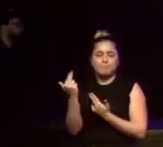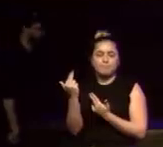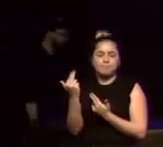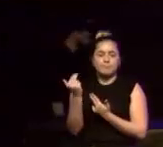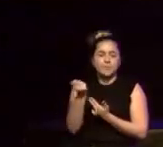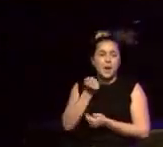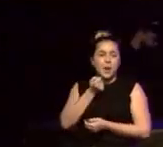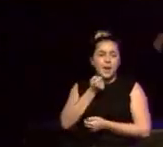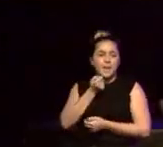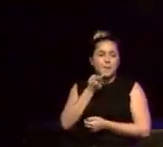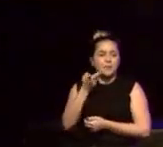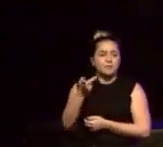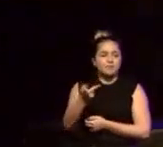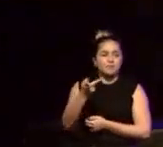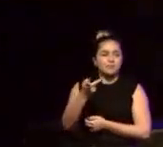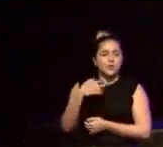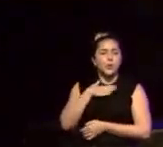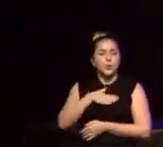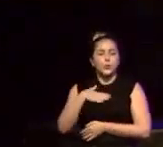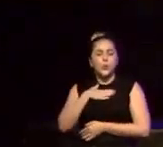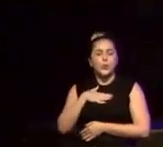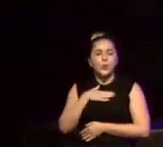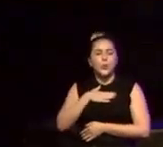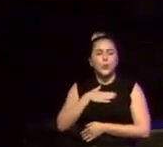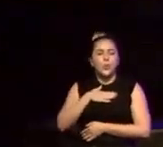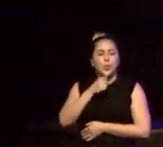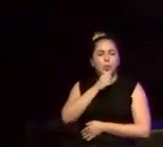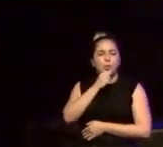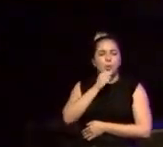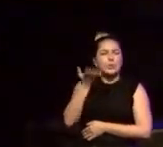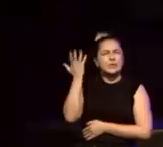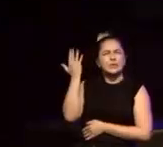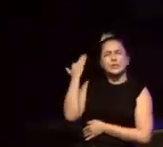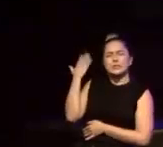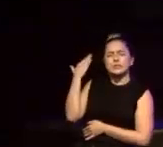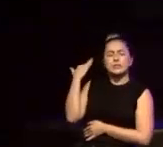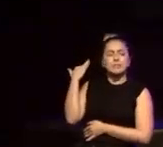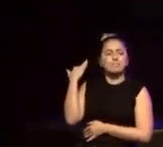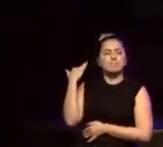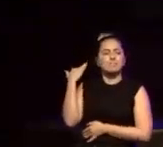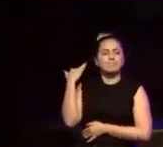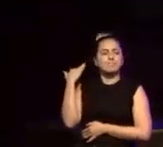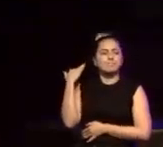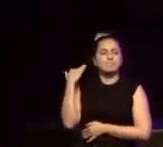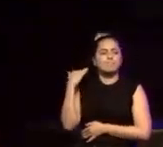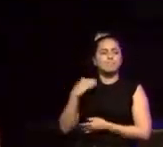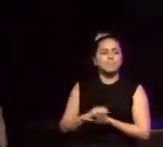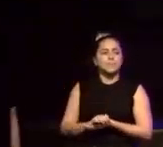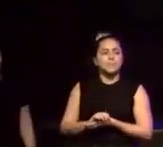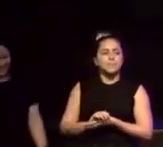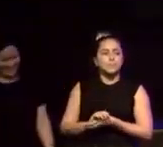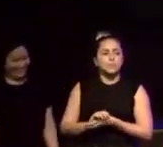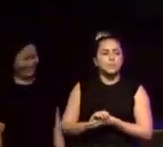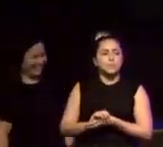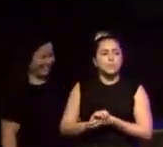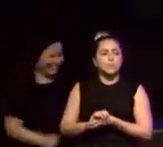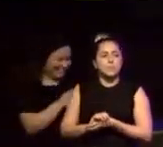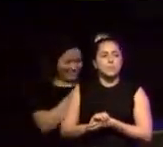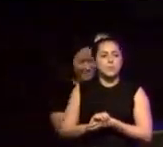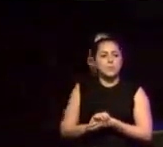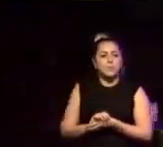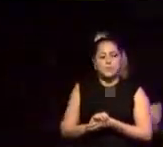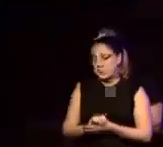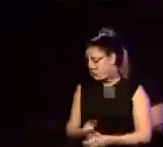Eu gosto de citar uma pessoa, uma senhora que veio aqui nessa igreja há muito tempo atrás. E ela, ao ser recebida na